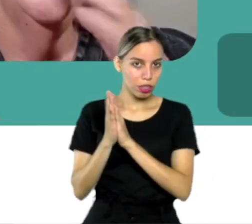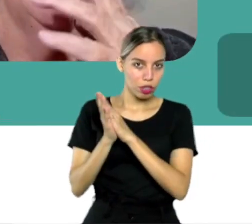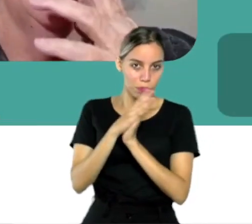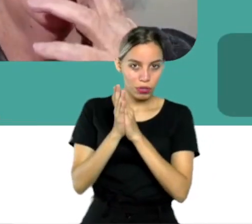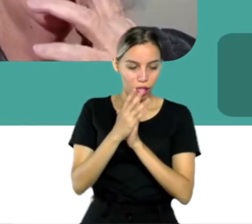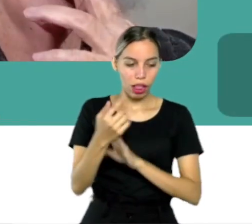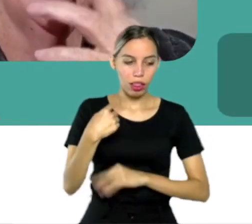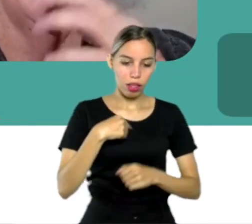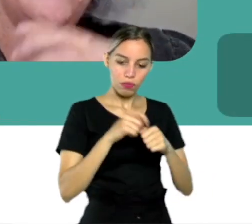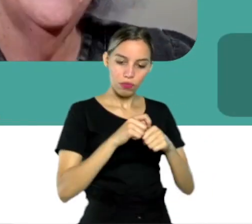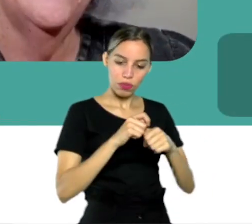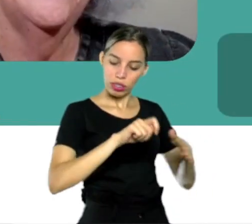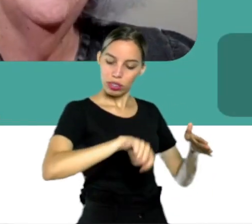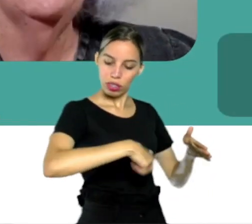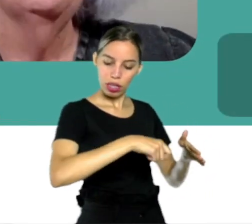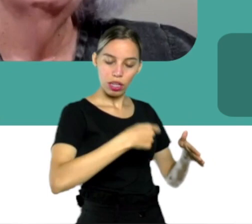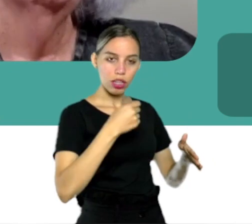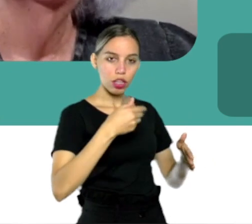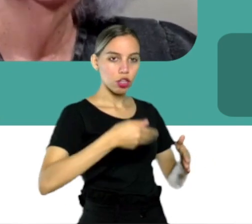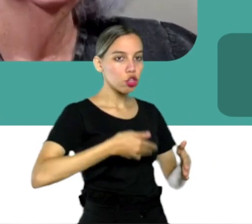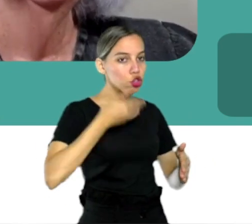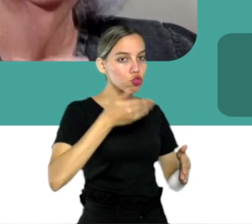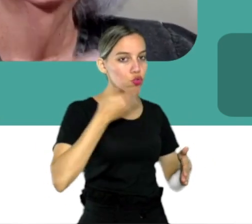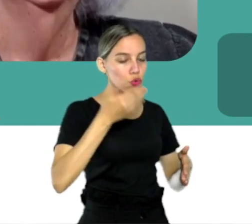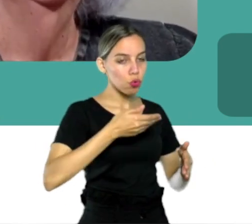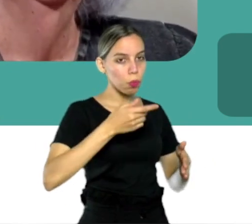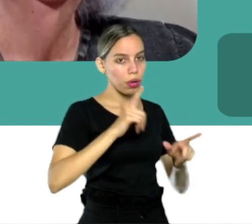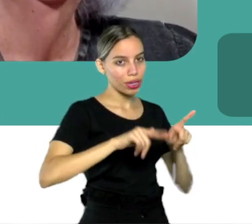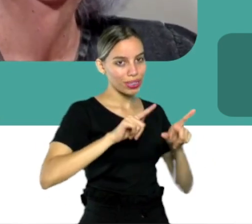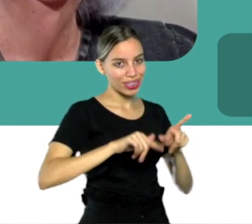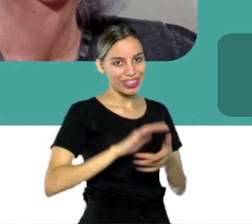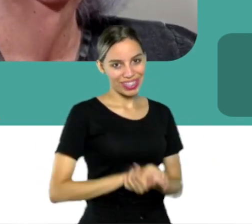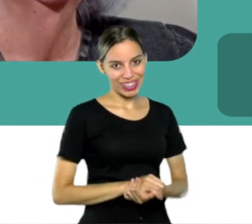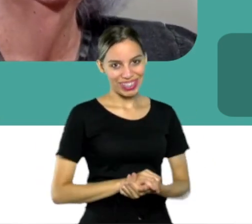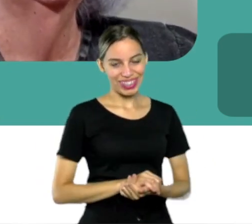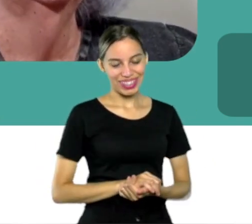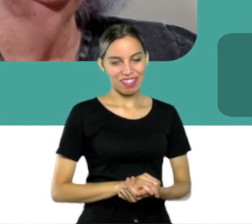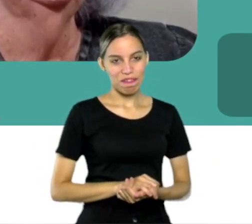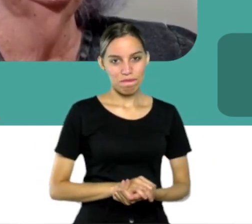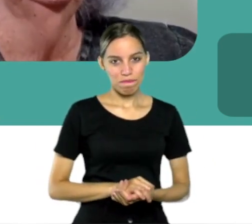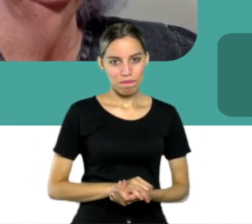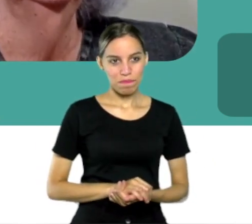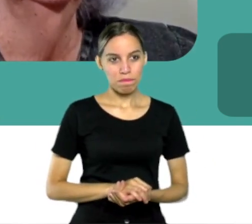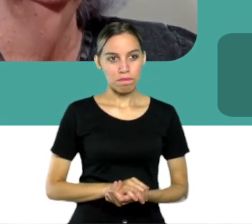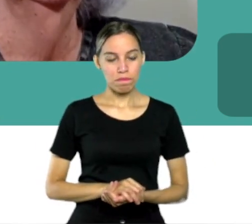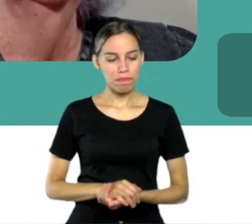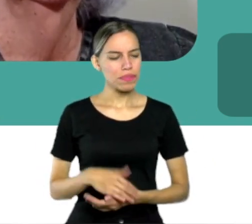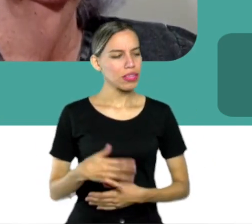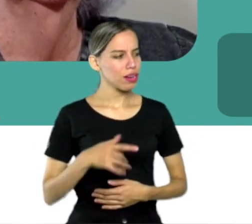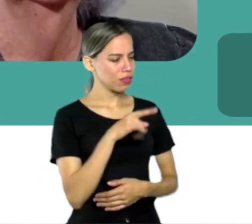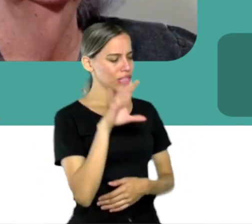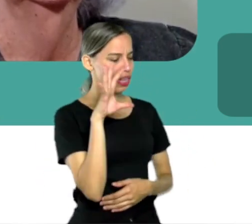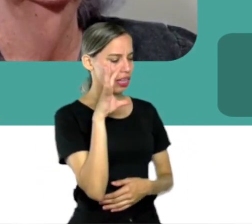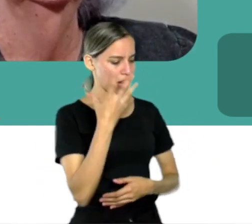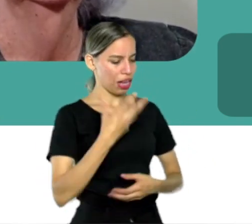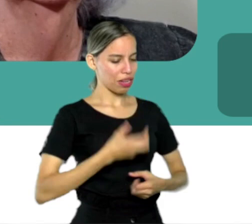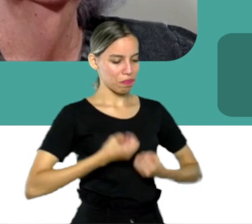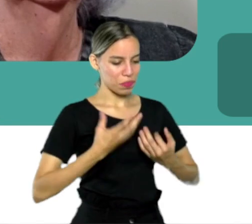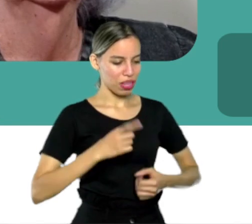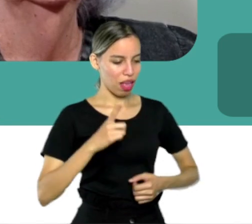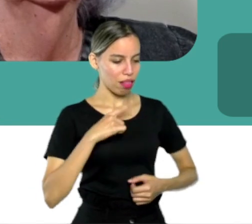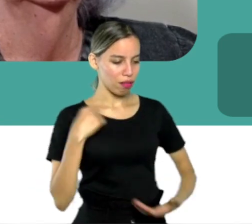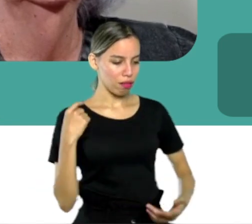Líria, você acha que a poesia, ela tem um papel, uma missão, assim,